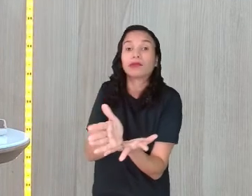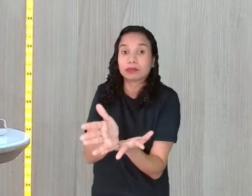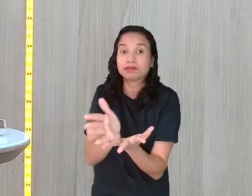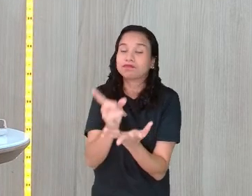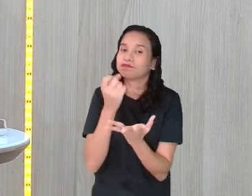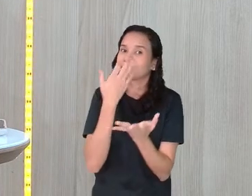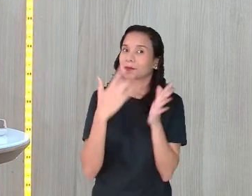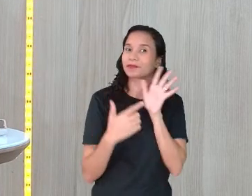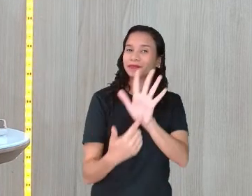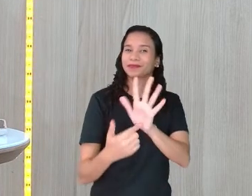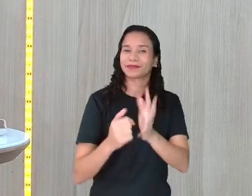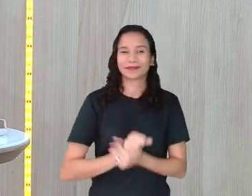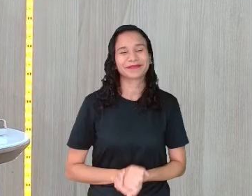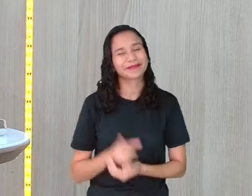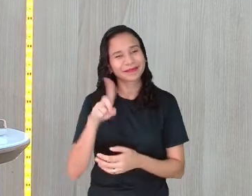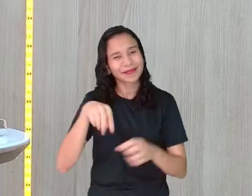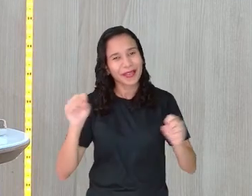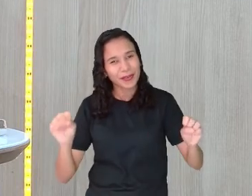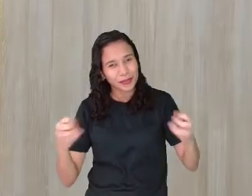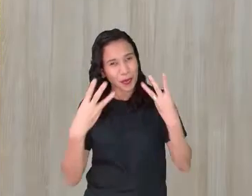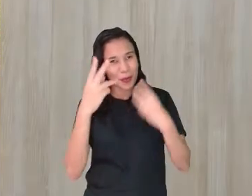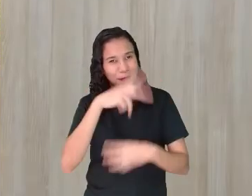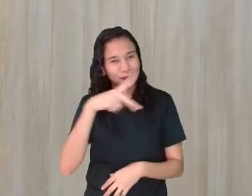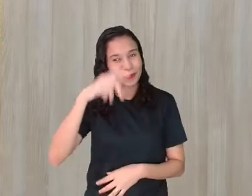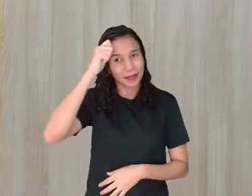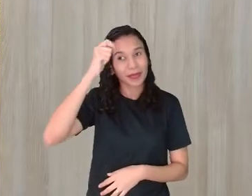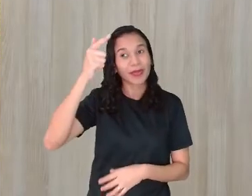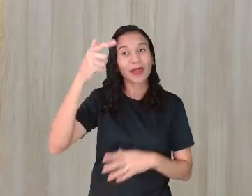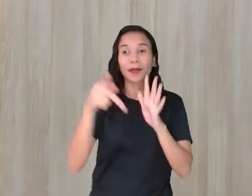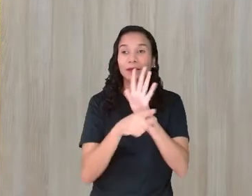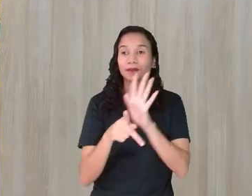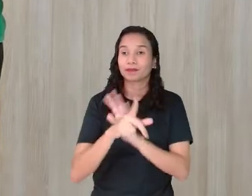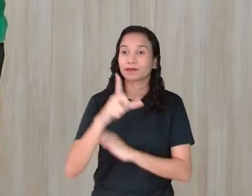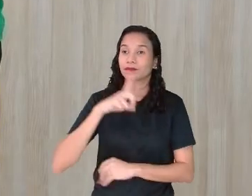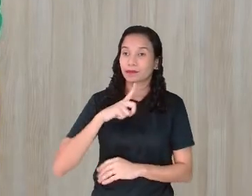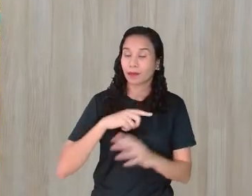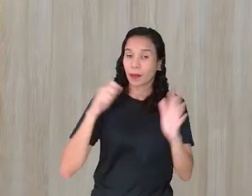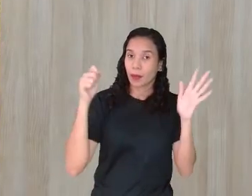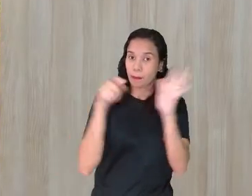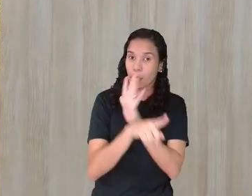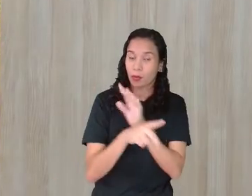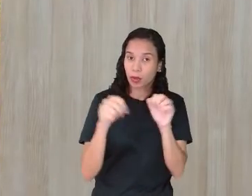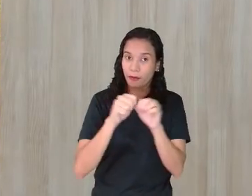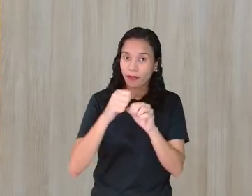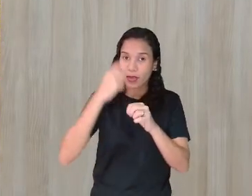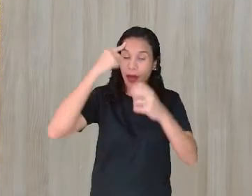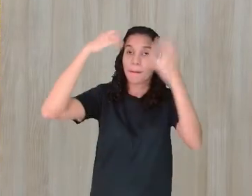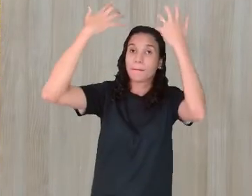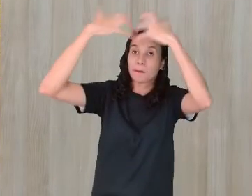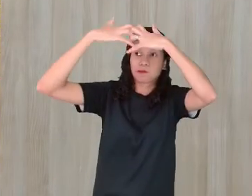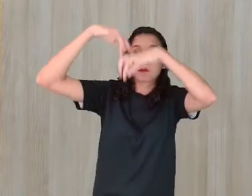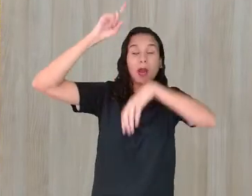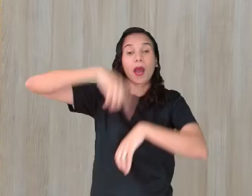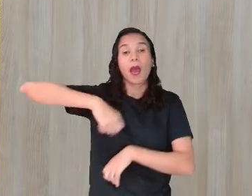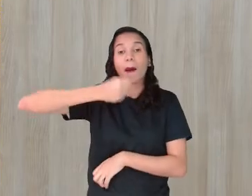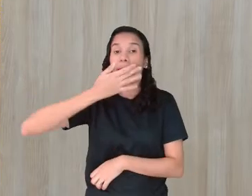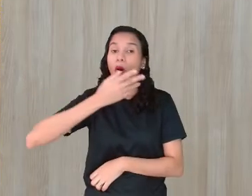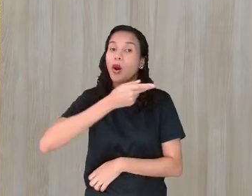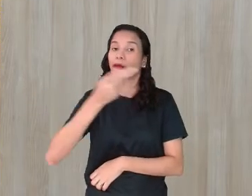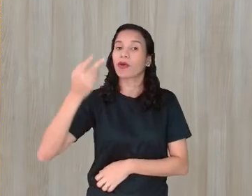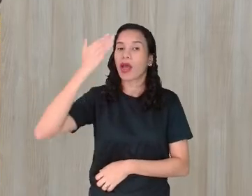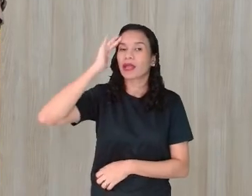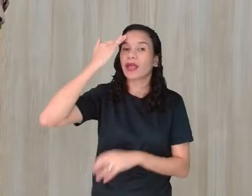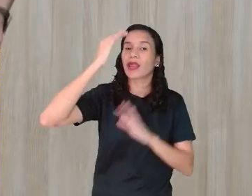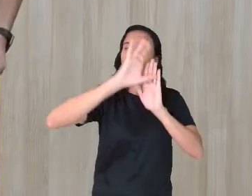Bela apresentação, Pedro. Show de bola, Ricardinho. E essa ideia aí da questão de fazer na mentalidade é muito boa para que você entenda